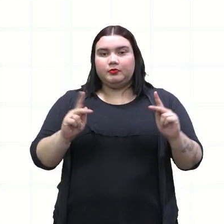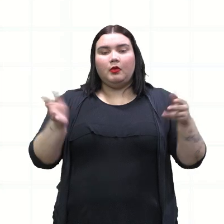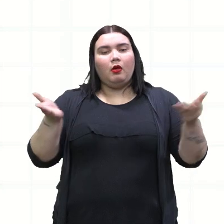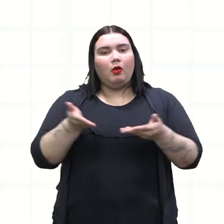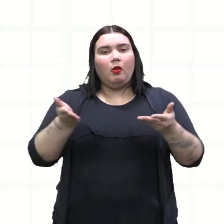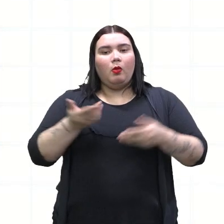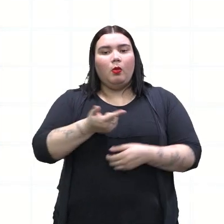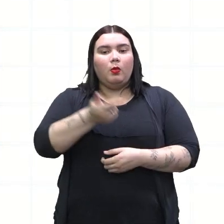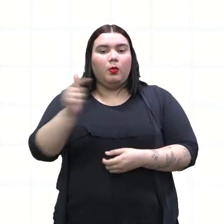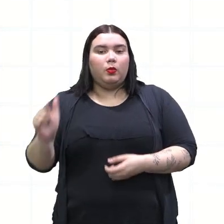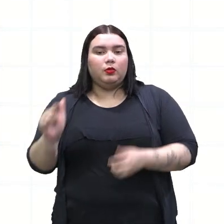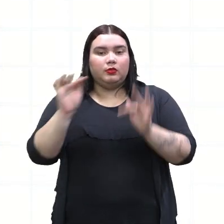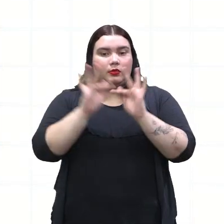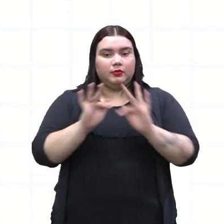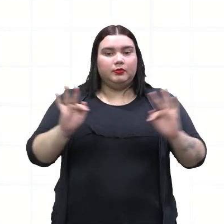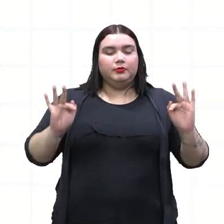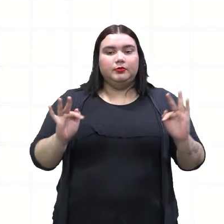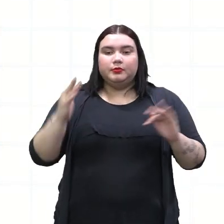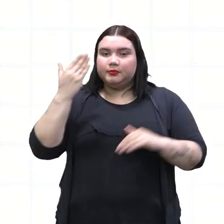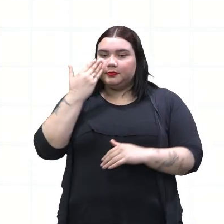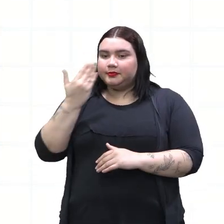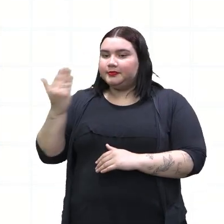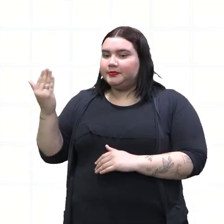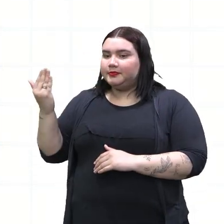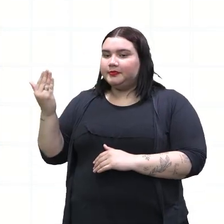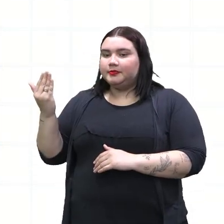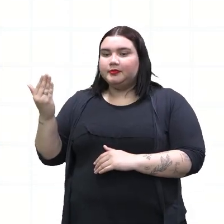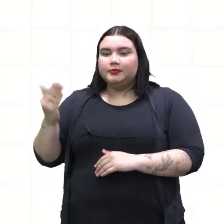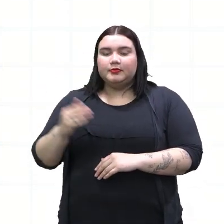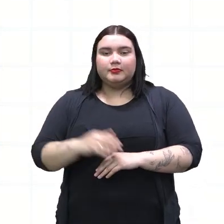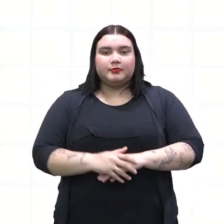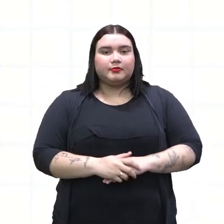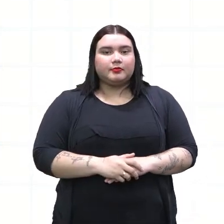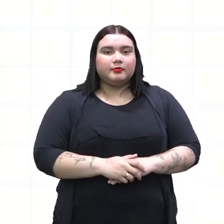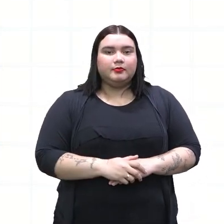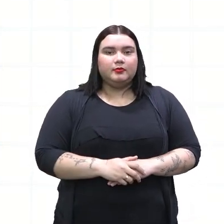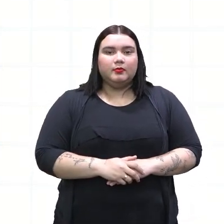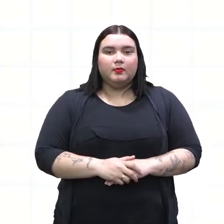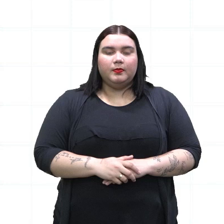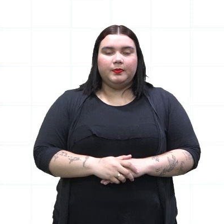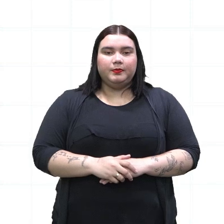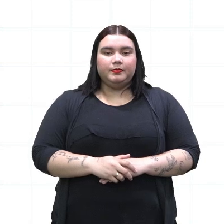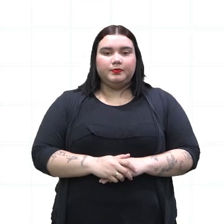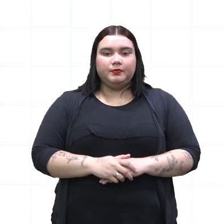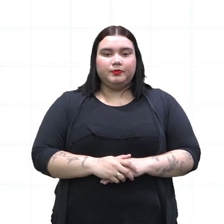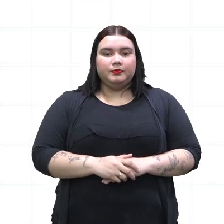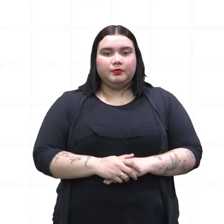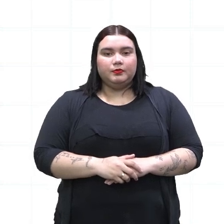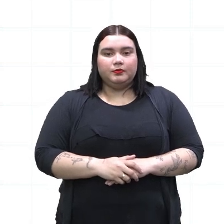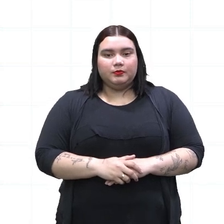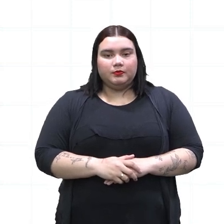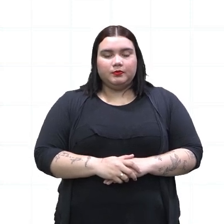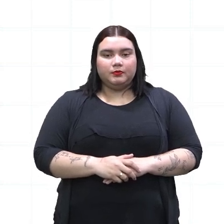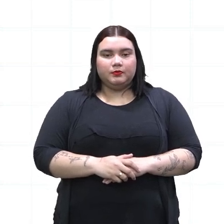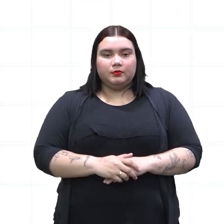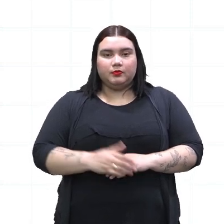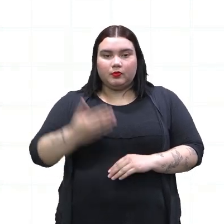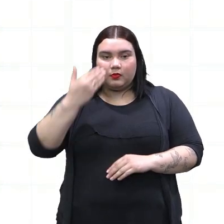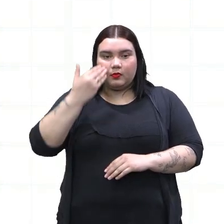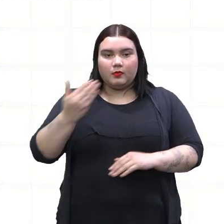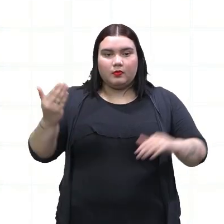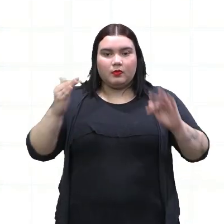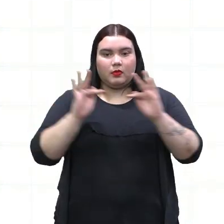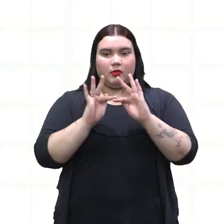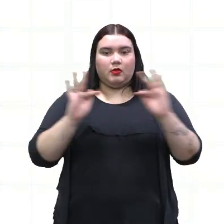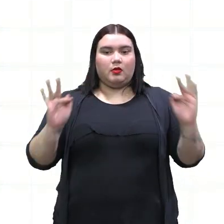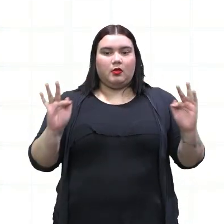mais uma frase para a gente acompanhar aqui junto comigo. Então, aqui, olha, nesta frase